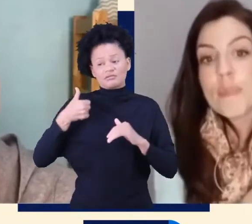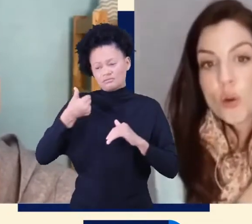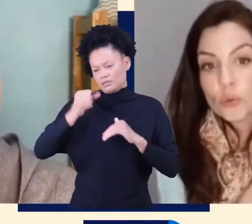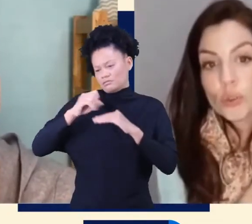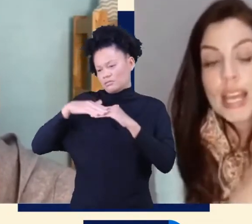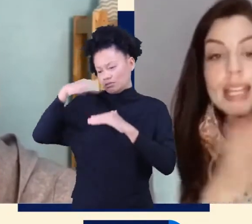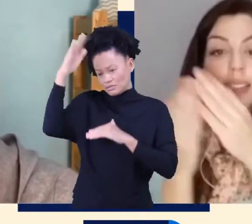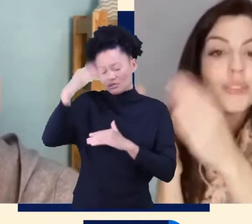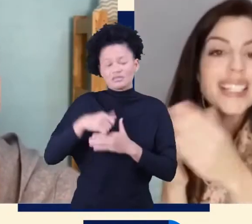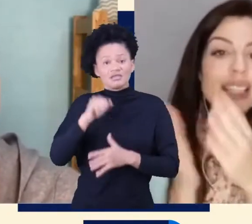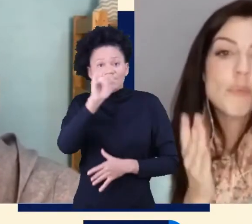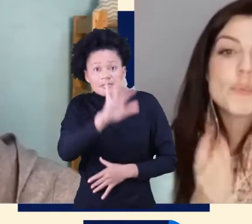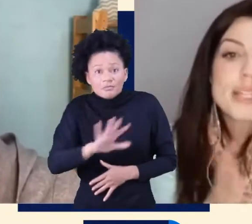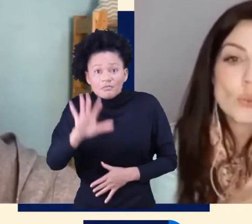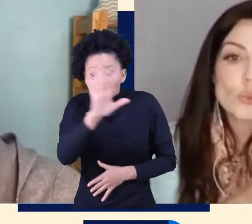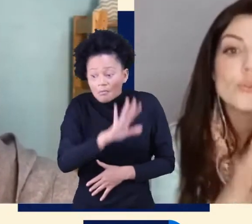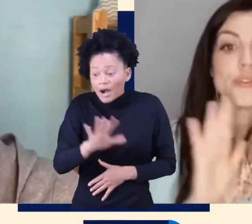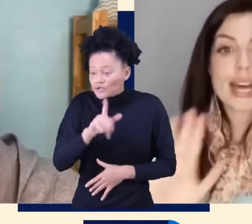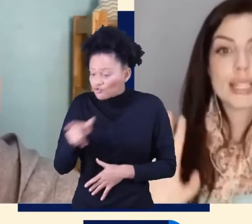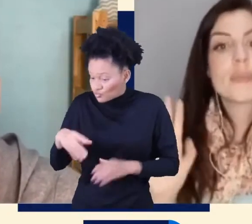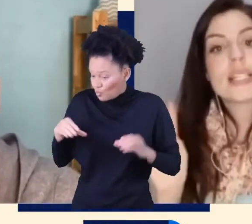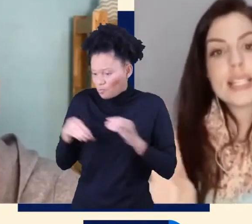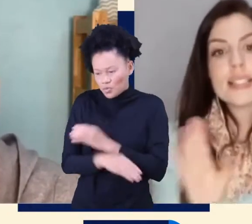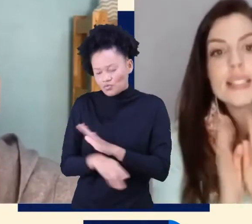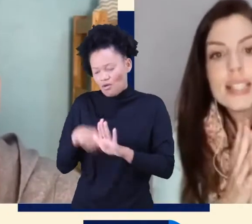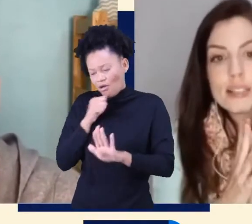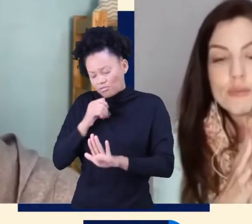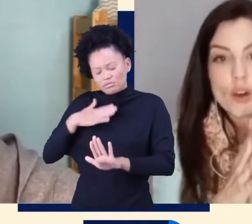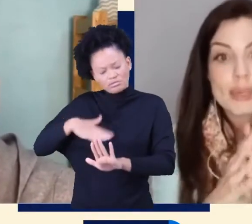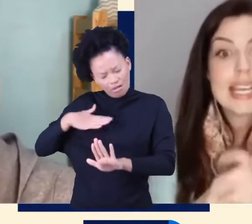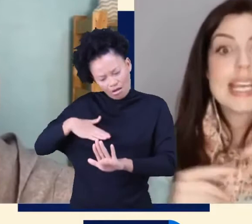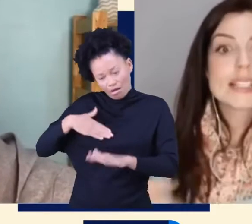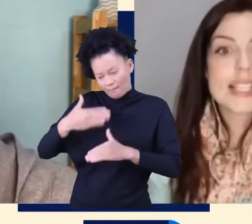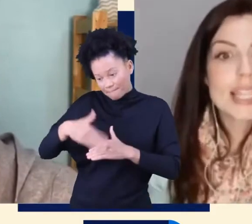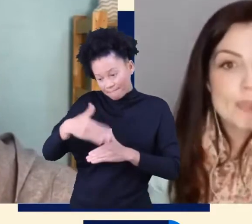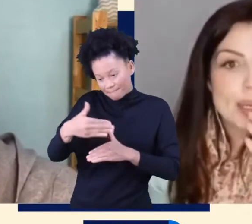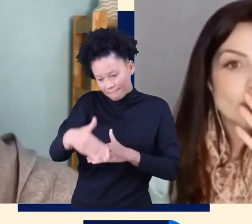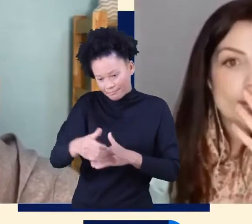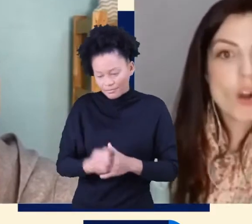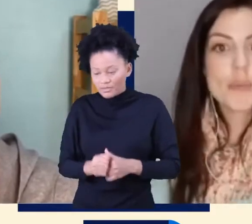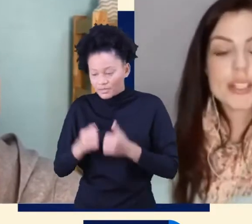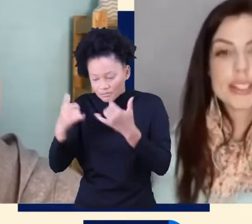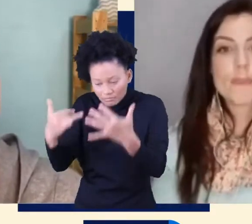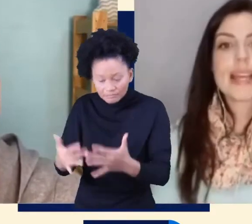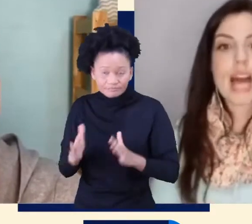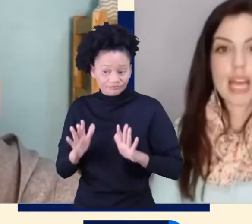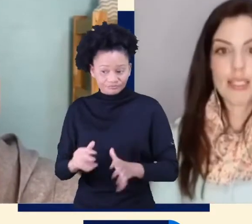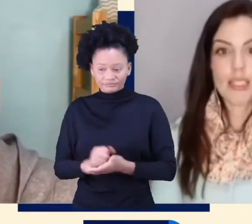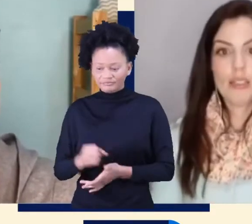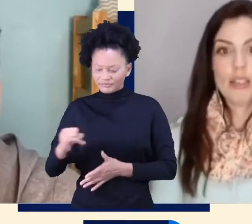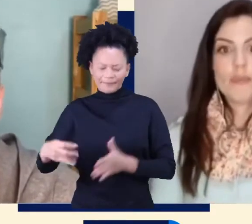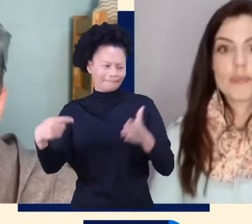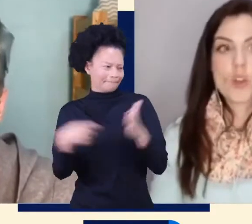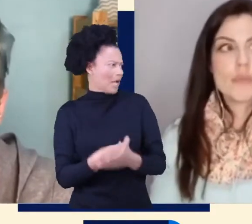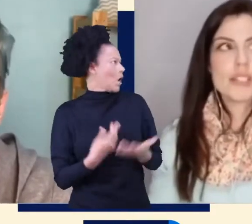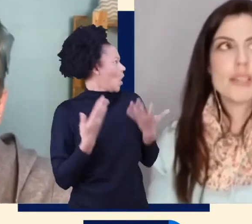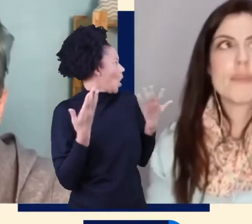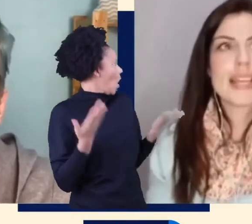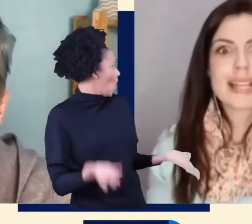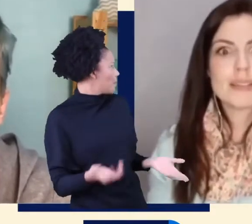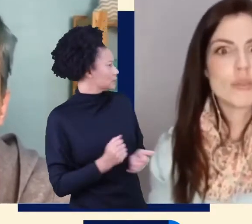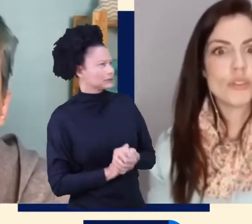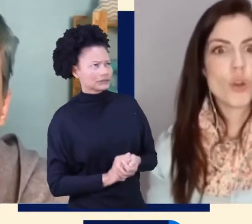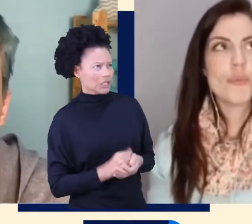gente estiver pronto. Então tem tempo para tudo. Fala para a criança dessa forma. Se ela perguntar, como assim pelada? Como